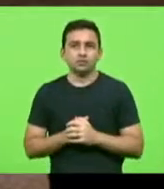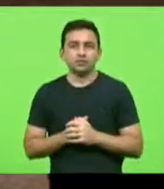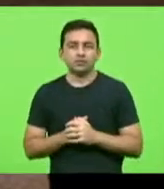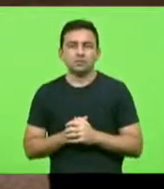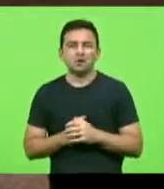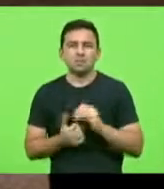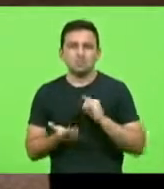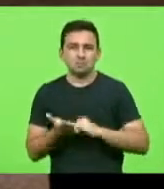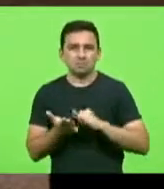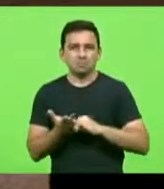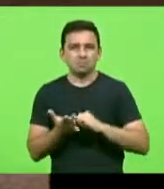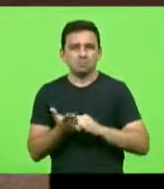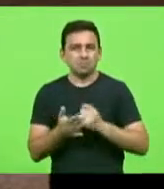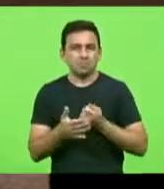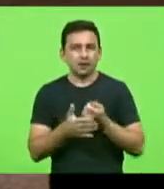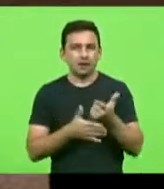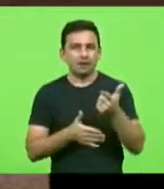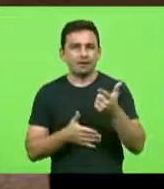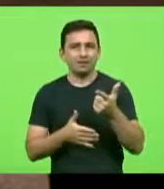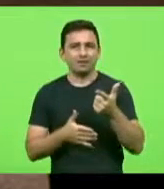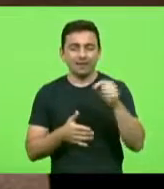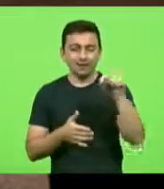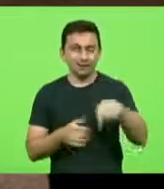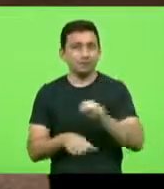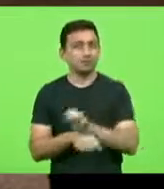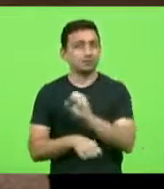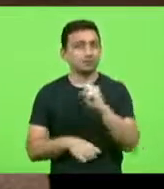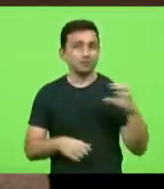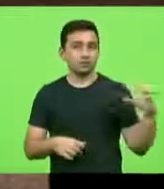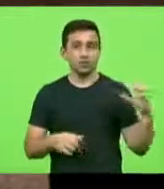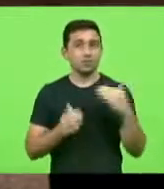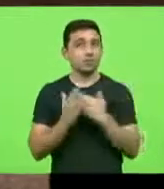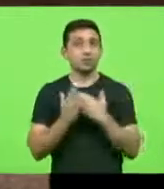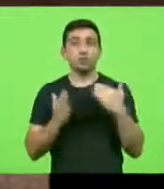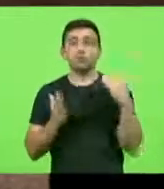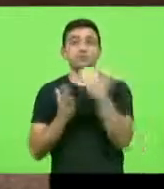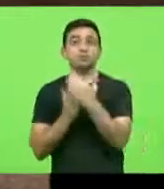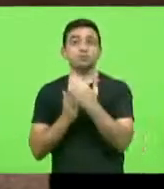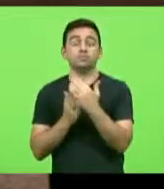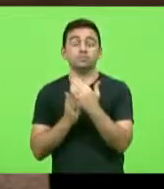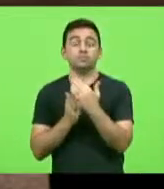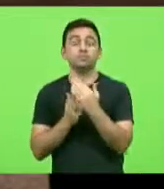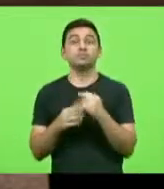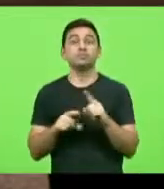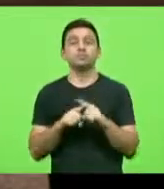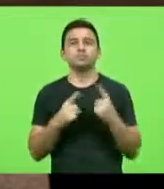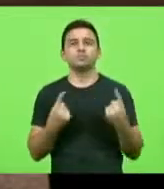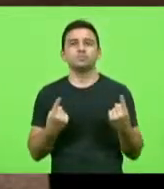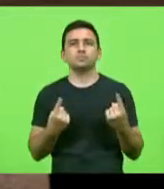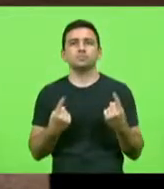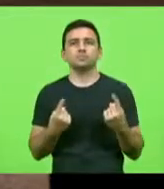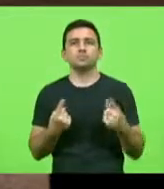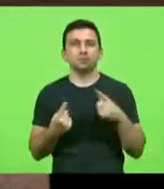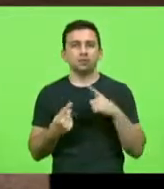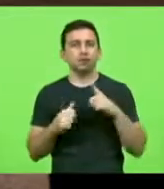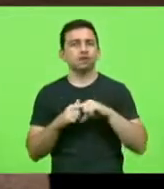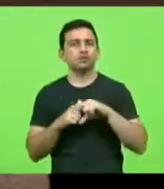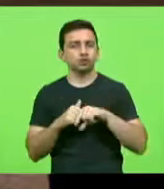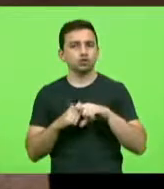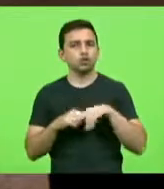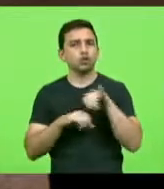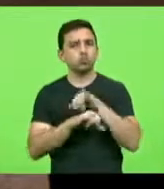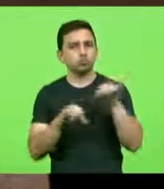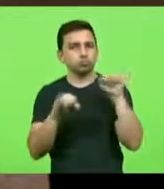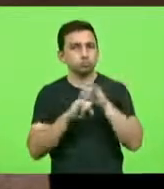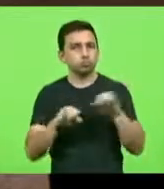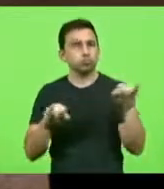tributária com o Estado de Santa Catarina gigante. Tem até, deputado Fabiano da Luz, um artigo publicado pelo